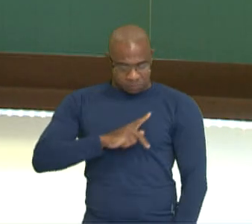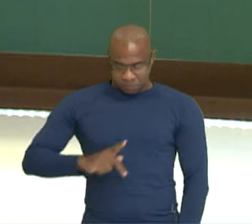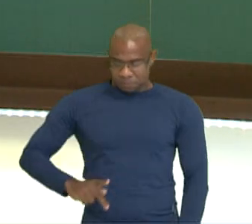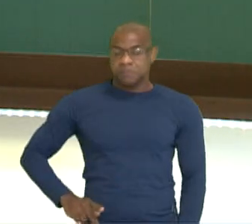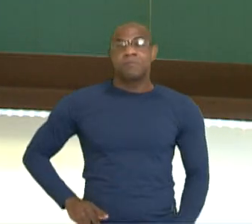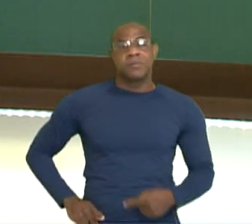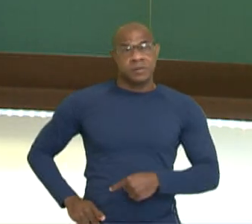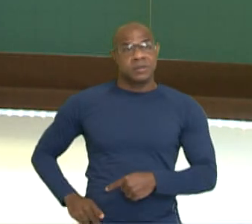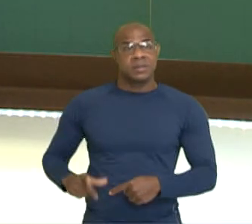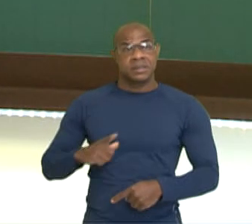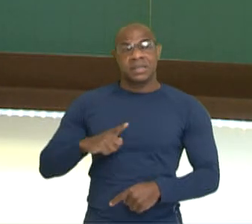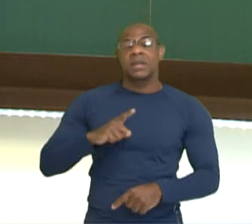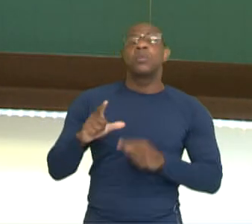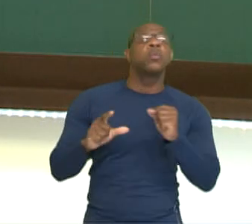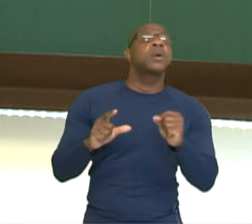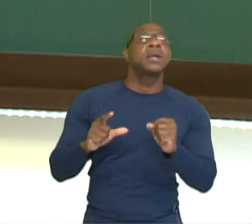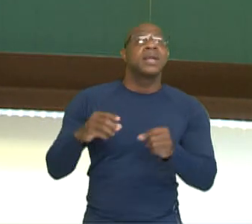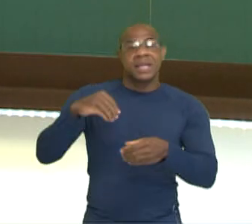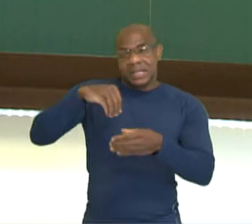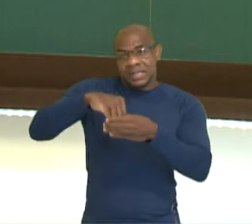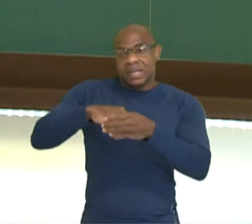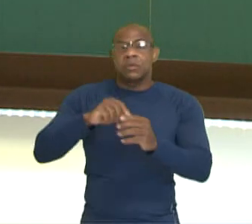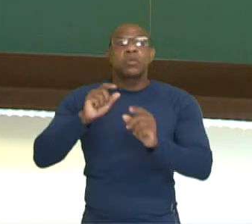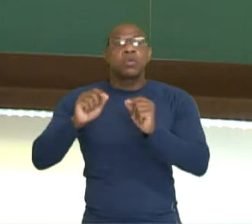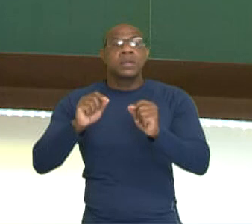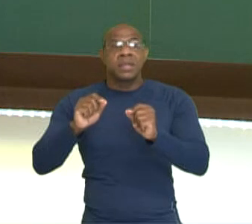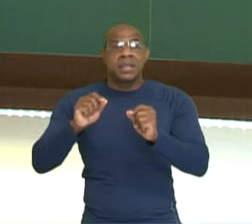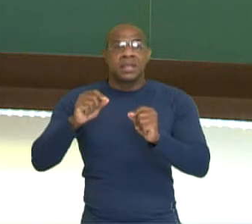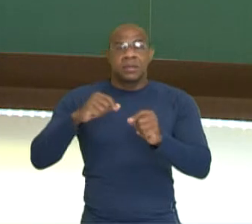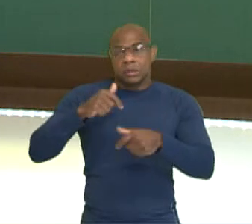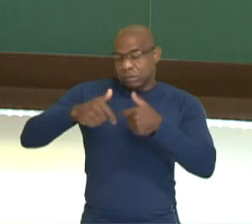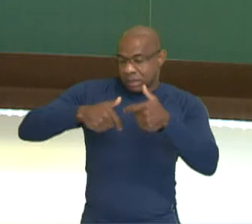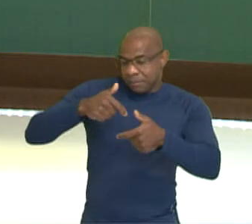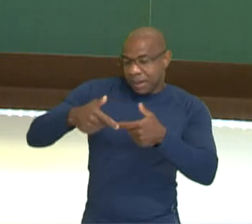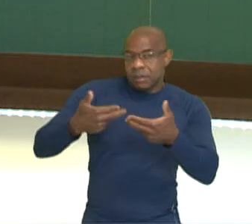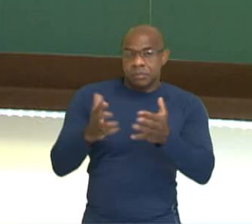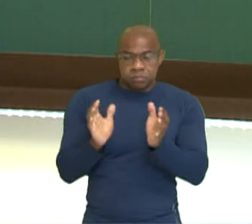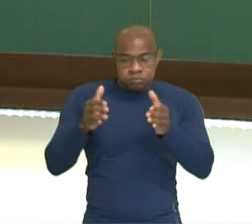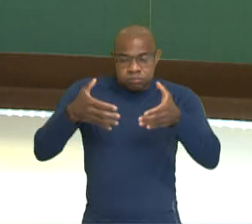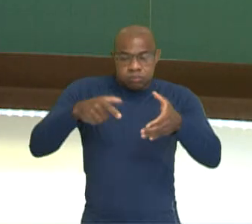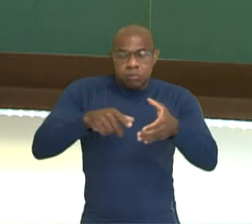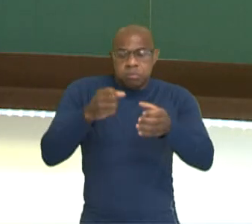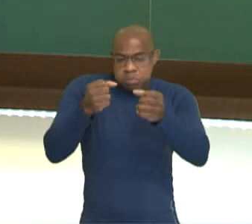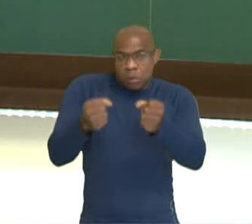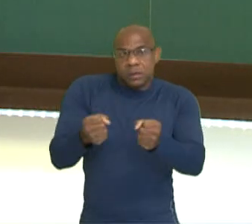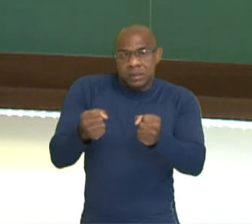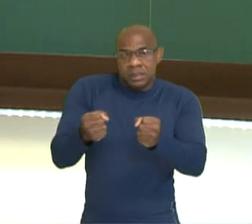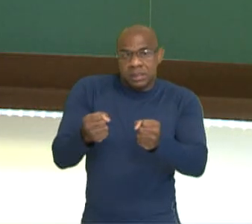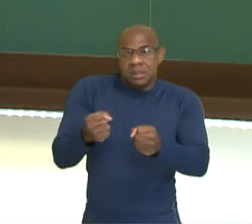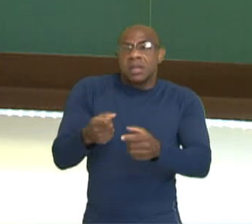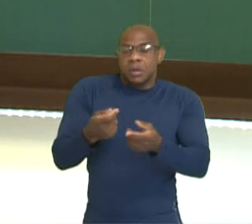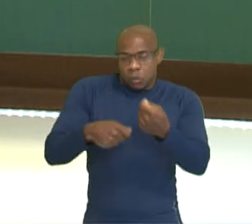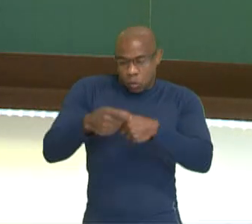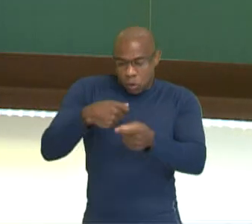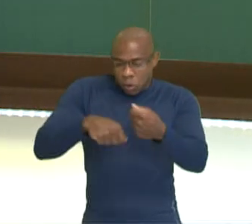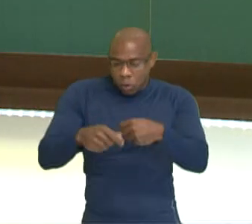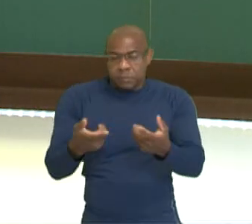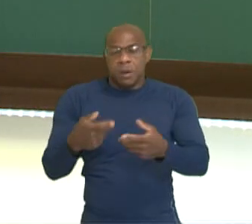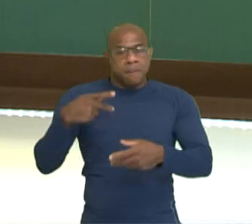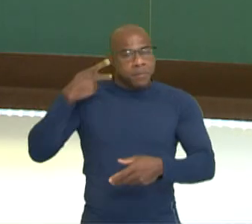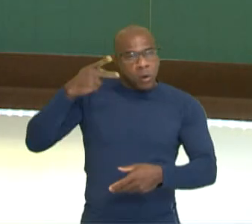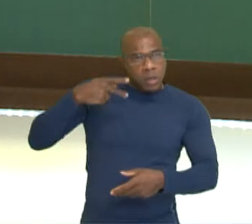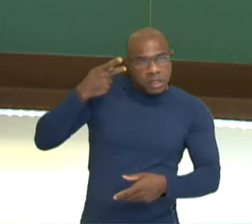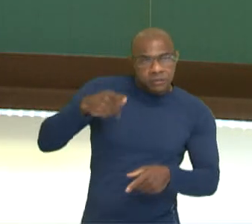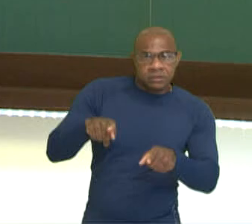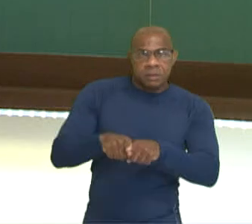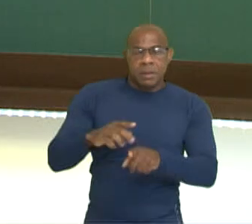que estabelece dentro da sua instância uma centralização do poder a nível econômico, político